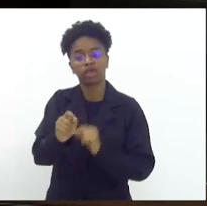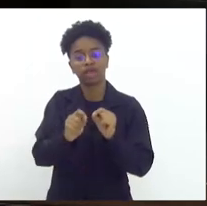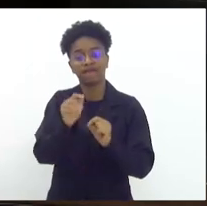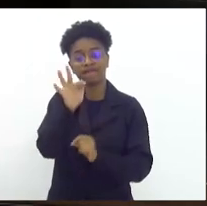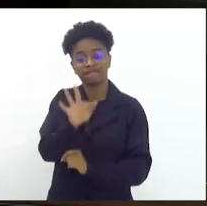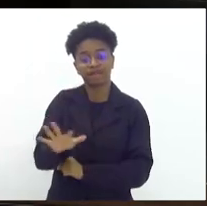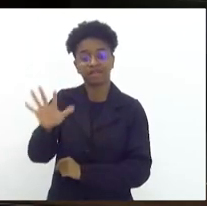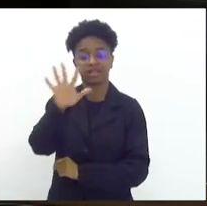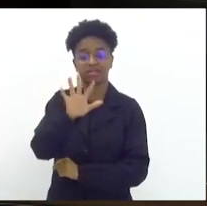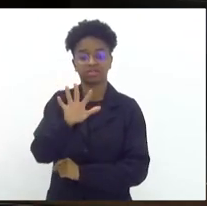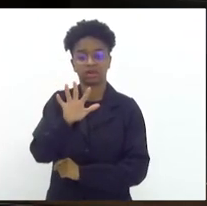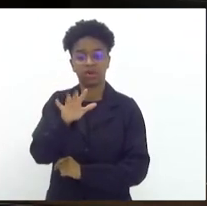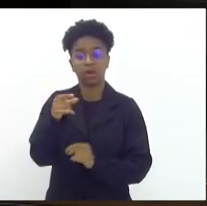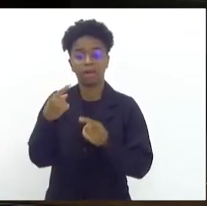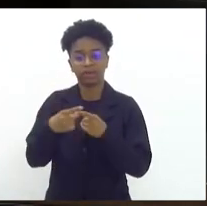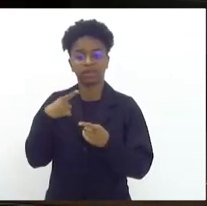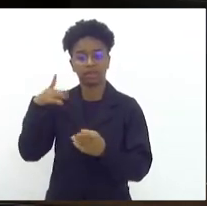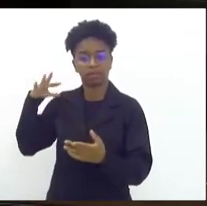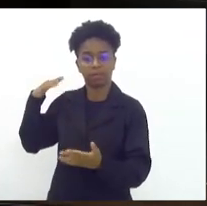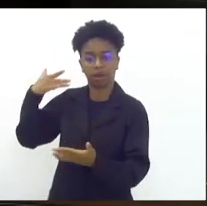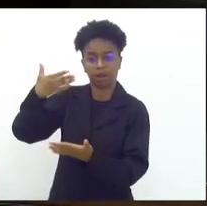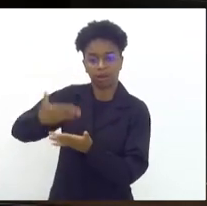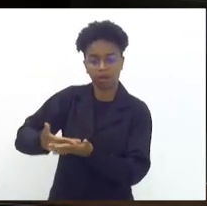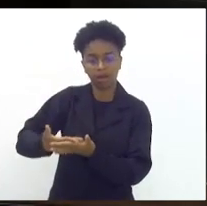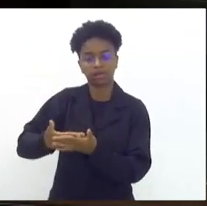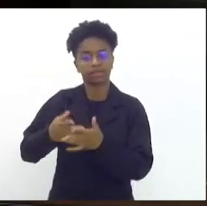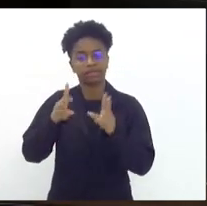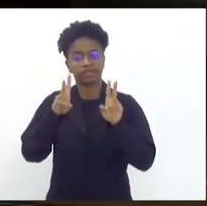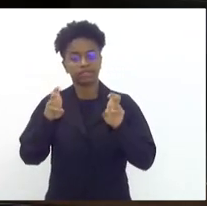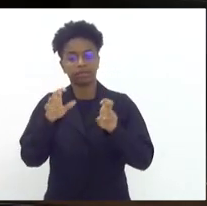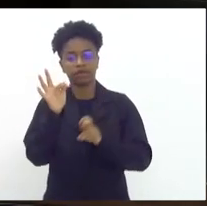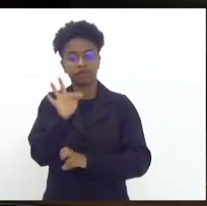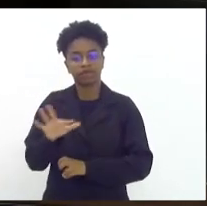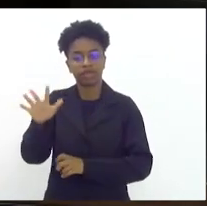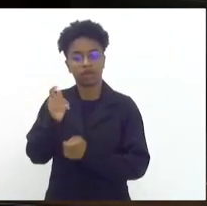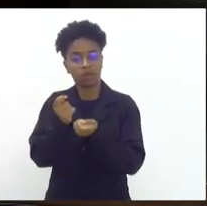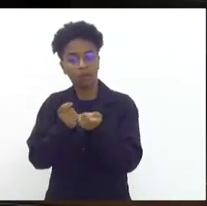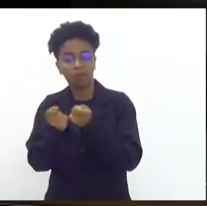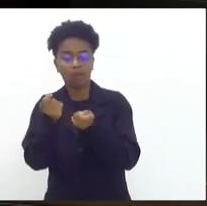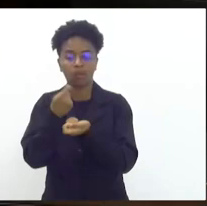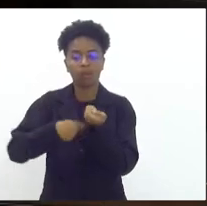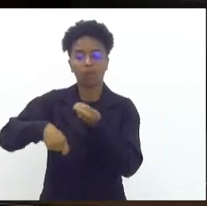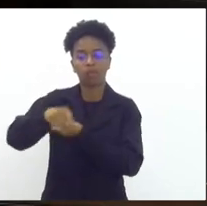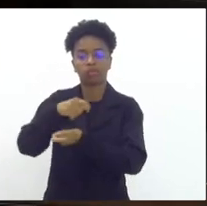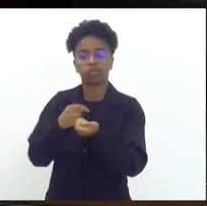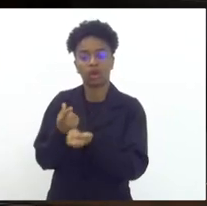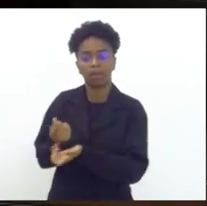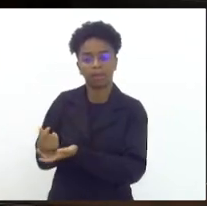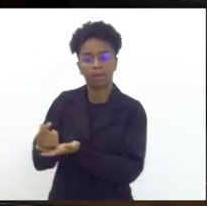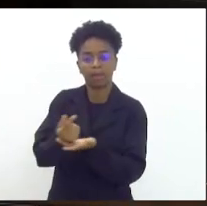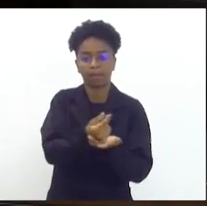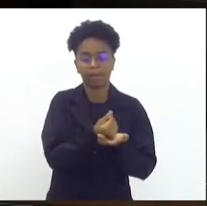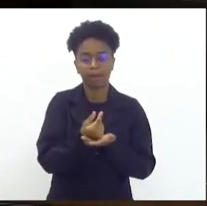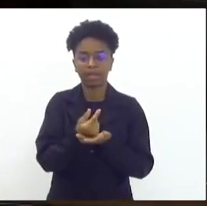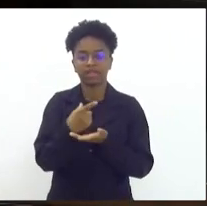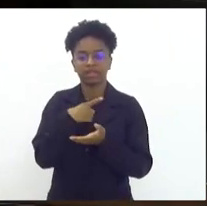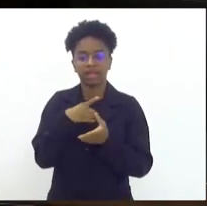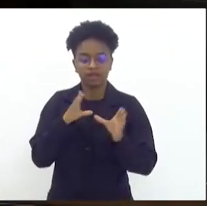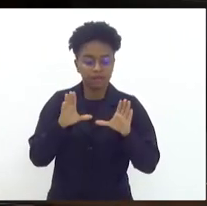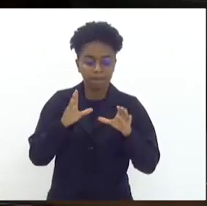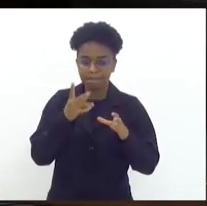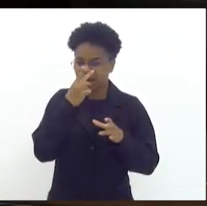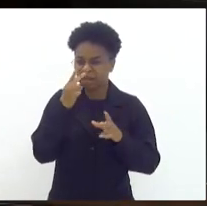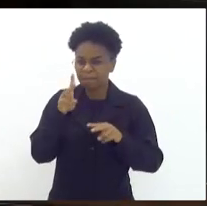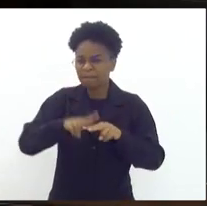em que Pese o nosso histórico em termos de federalismo fiscal ter esse componente centralizador bastante